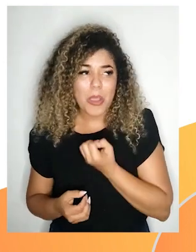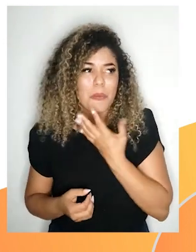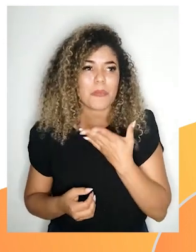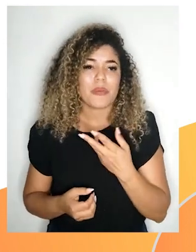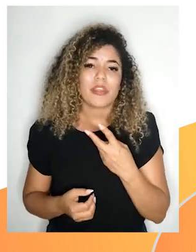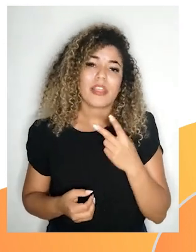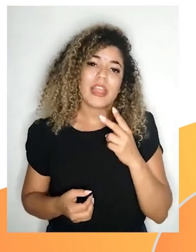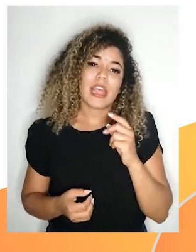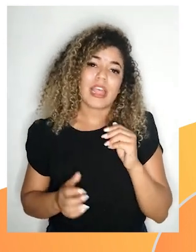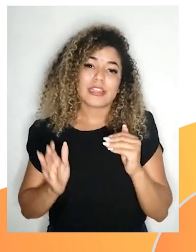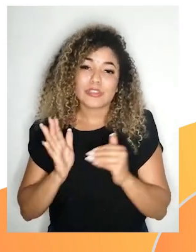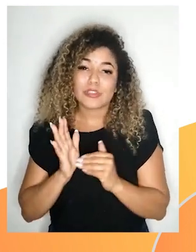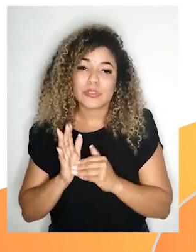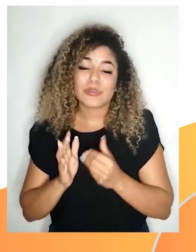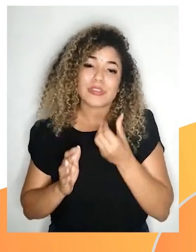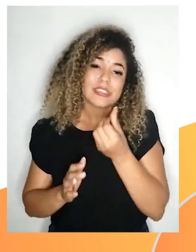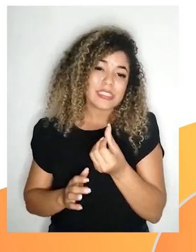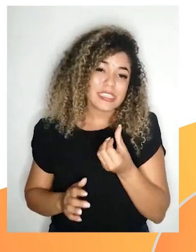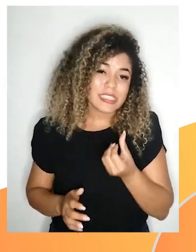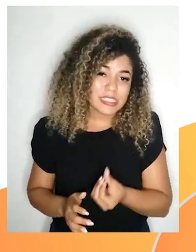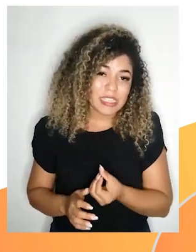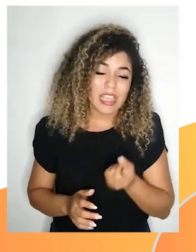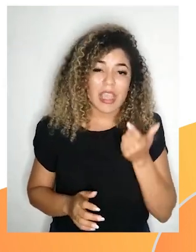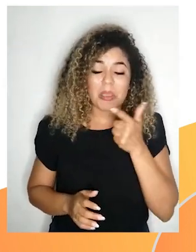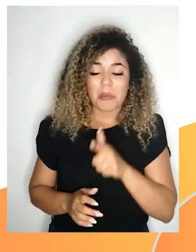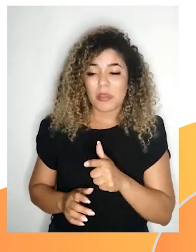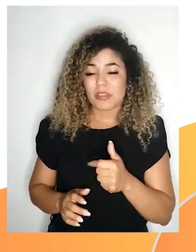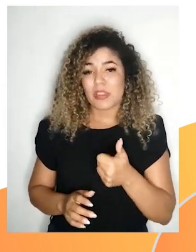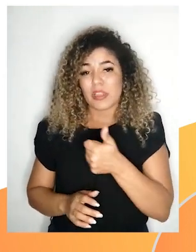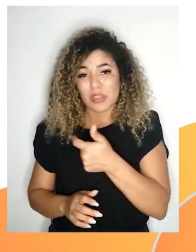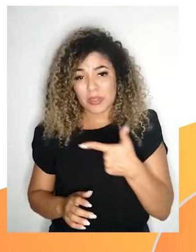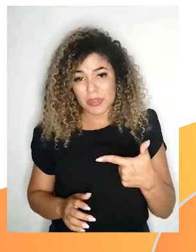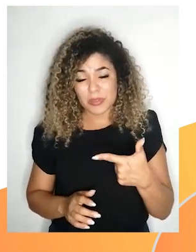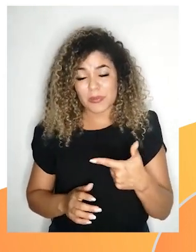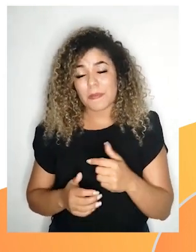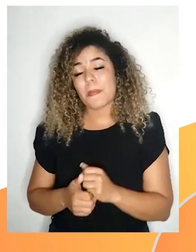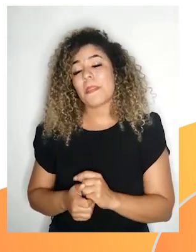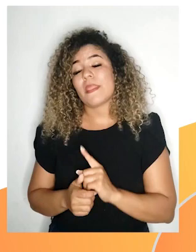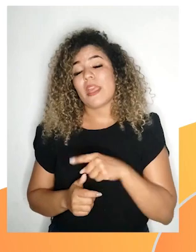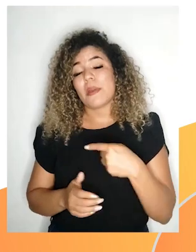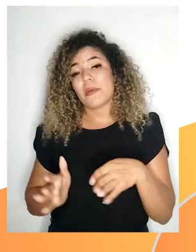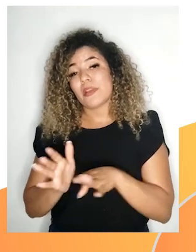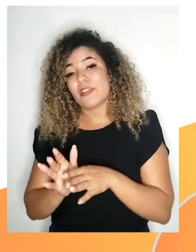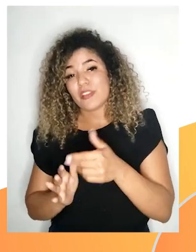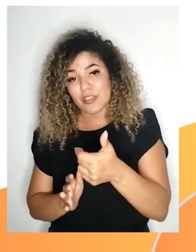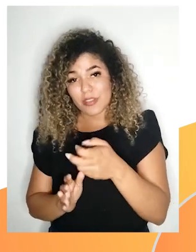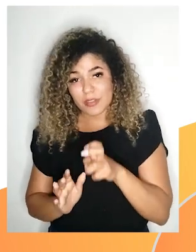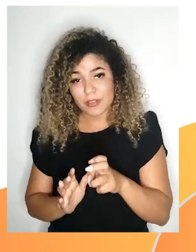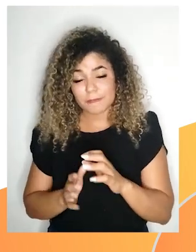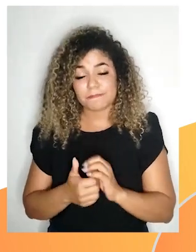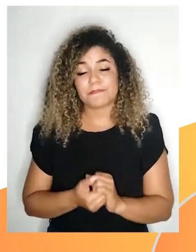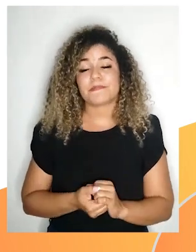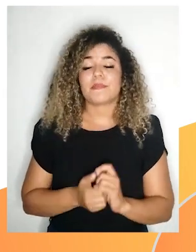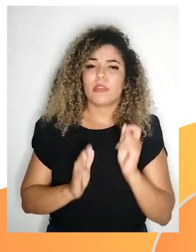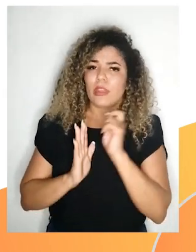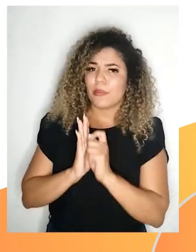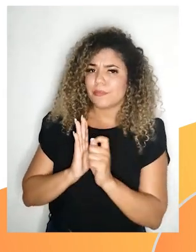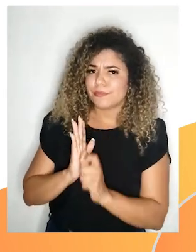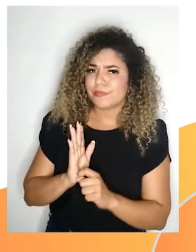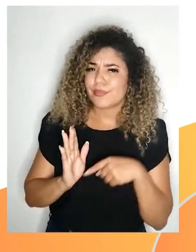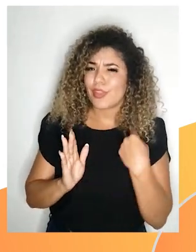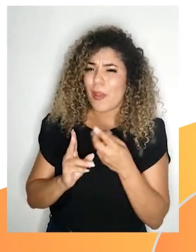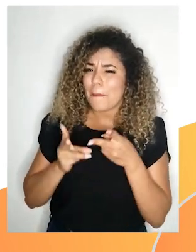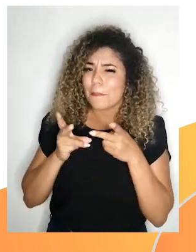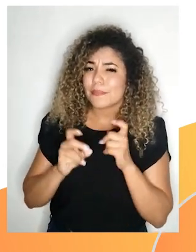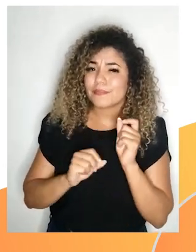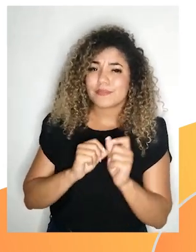últimas rodadas ser 6 e 6 para alcançar 12 e sair da casa 13 para 25, você escrevendo aqui isso. A gente vê o